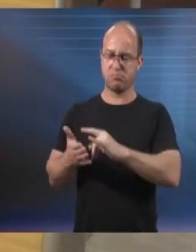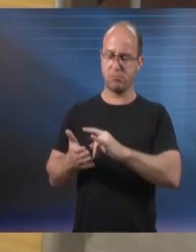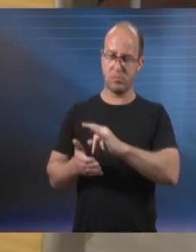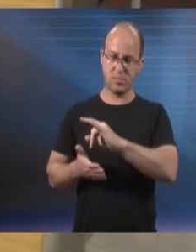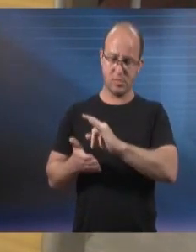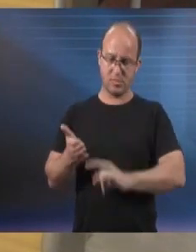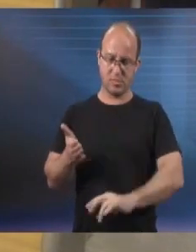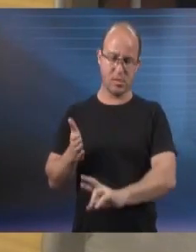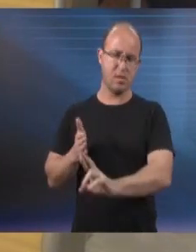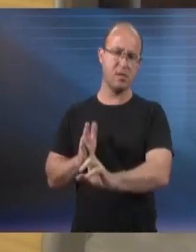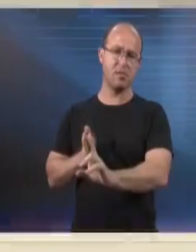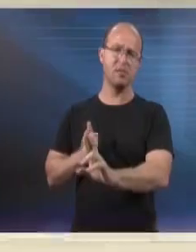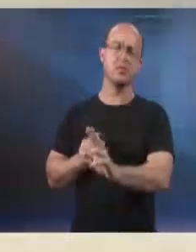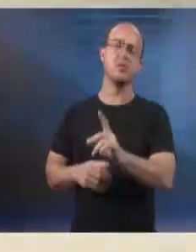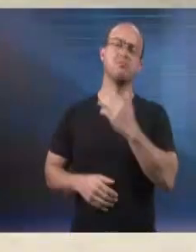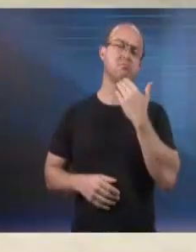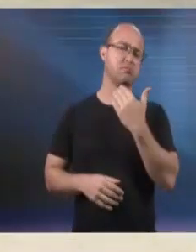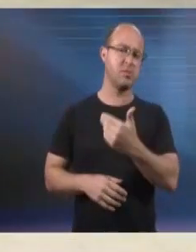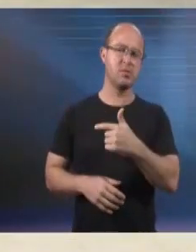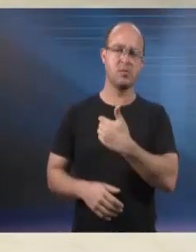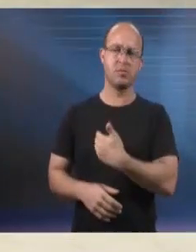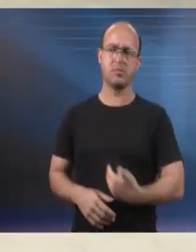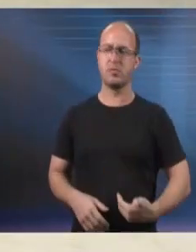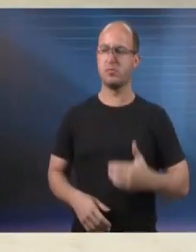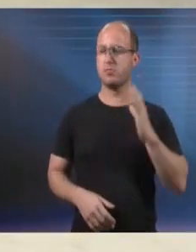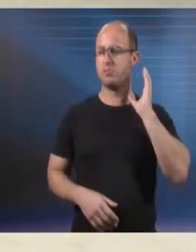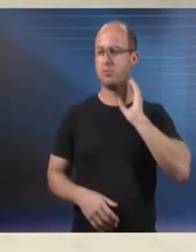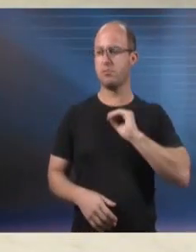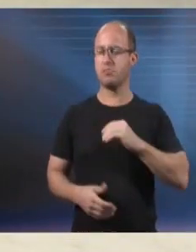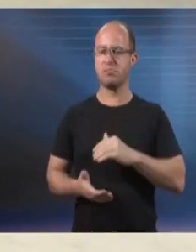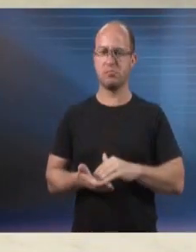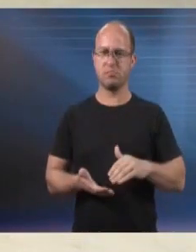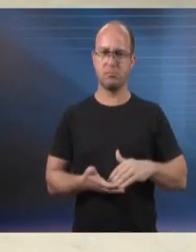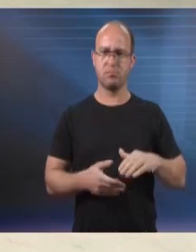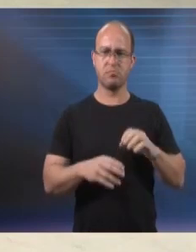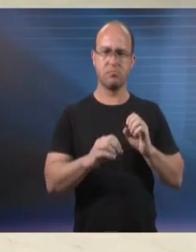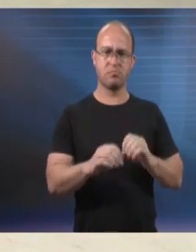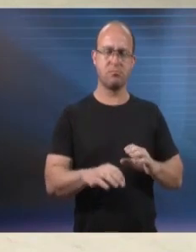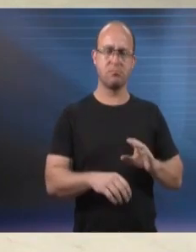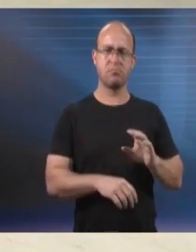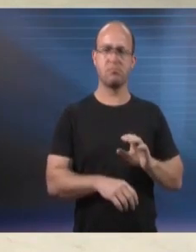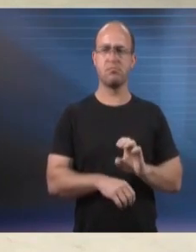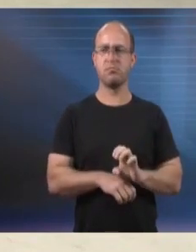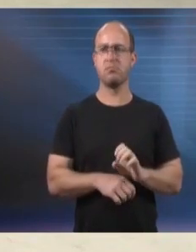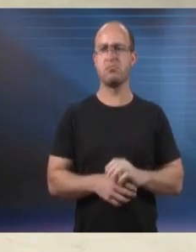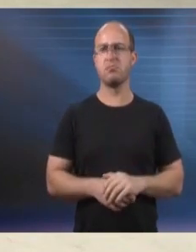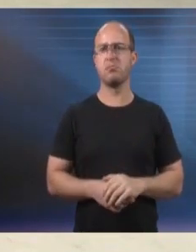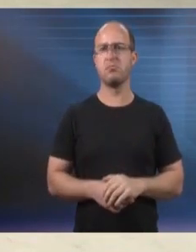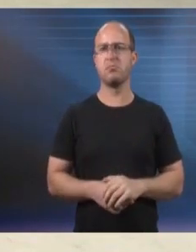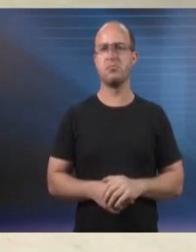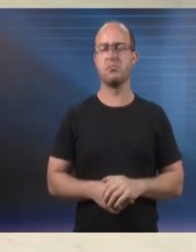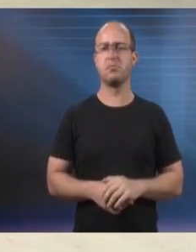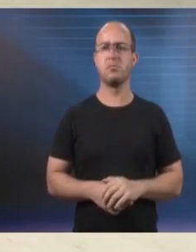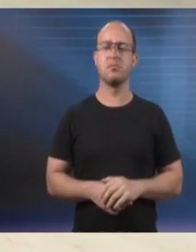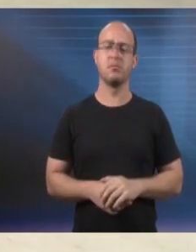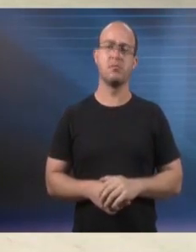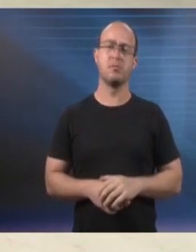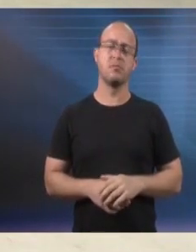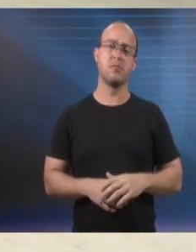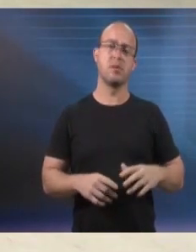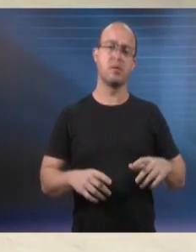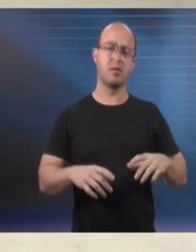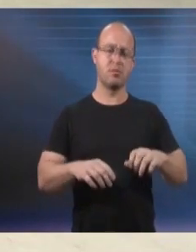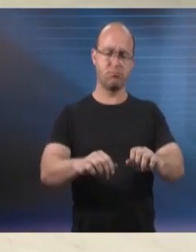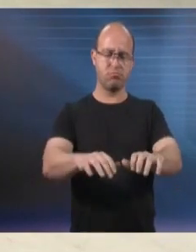a um requerimento onde solicito à governadora Fátima e à secretária de Educação do Estado a reforma do